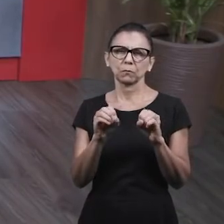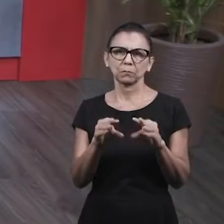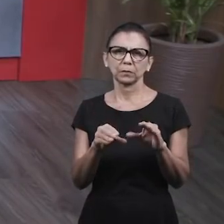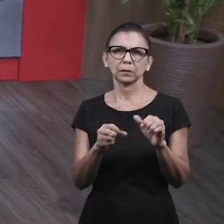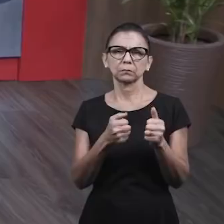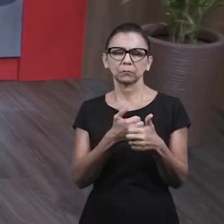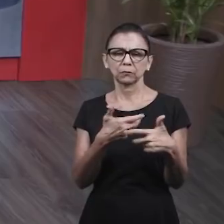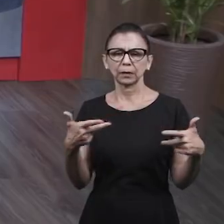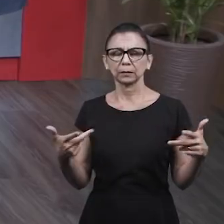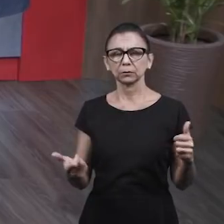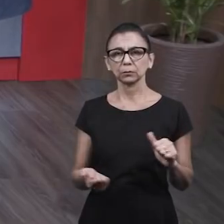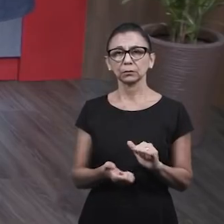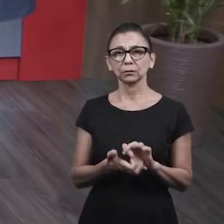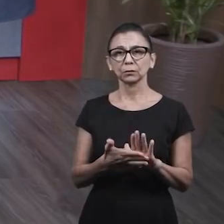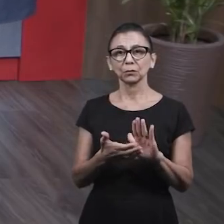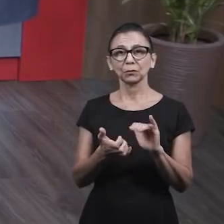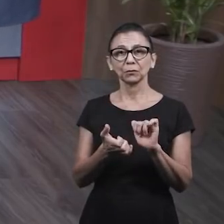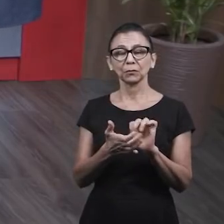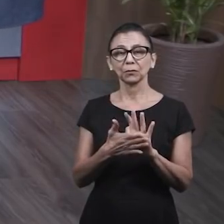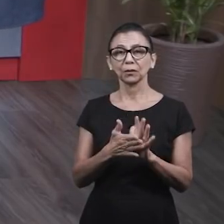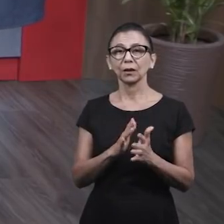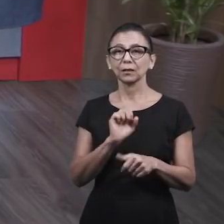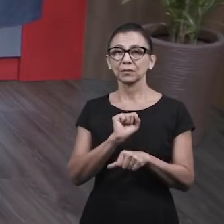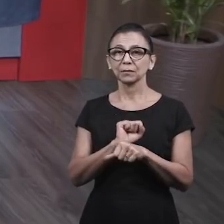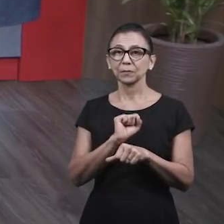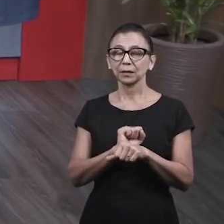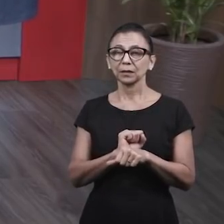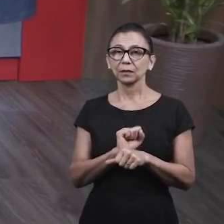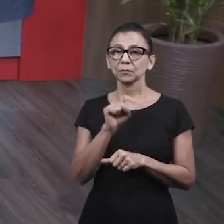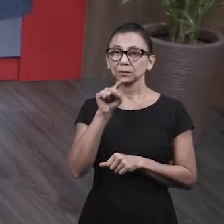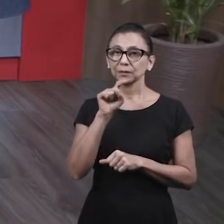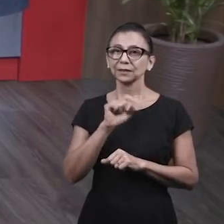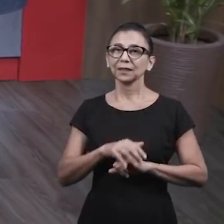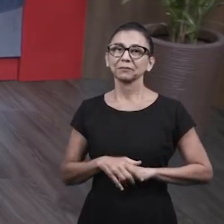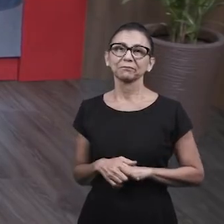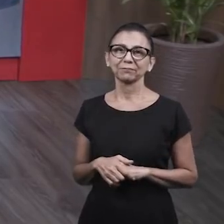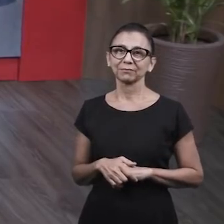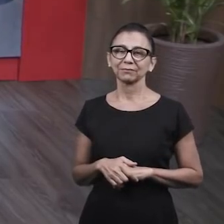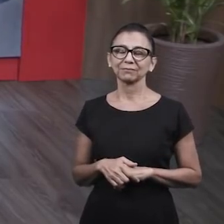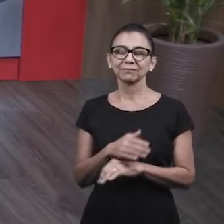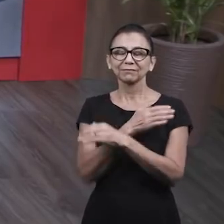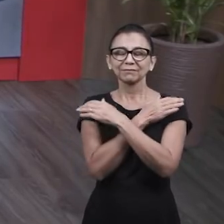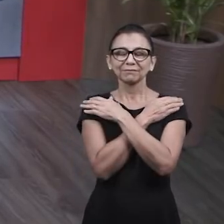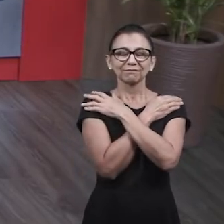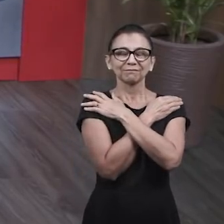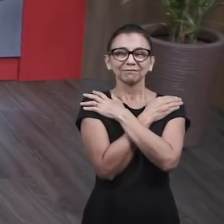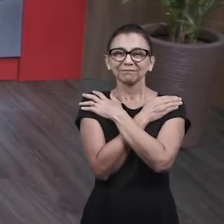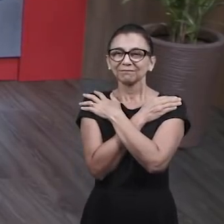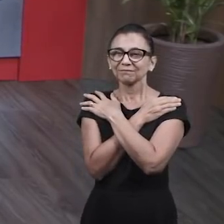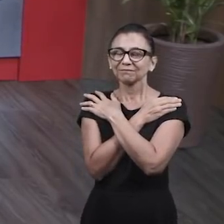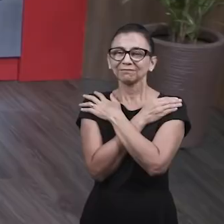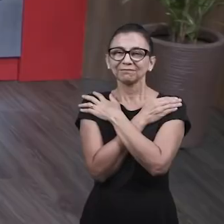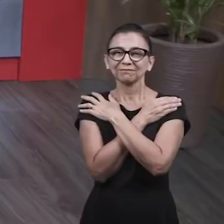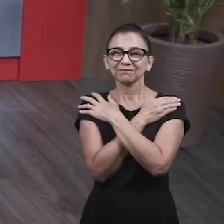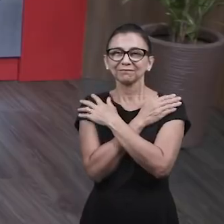por tudo que o Senhor Jesus tenha realizado no nosso meio. E podemos dizer, vamos ler